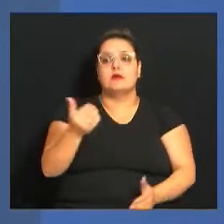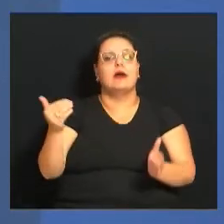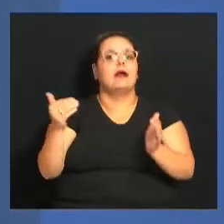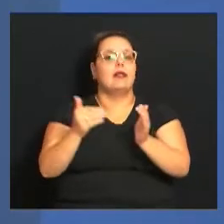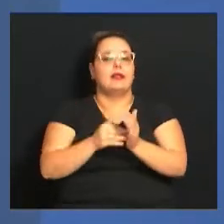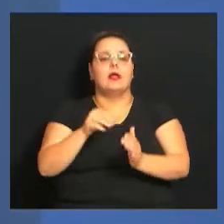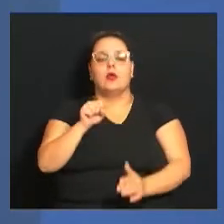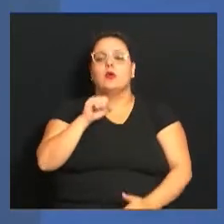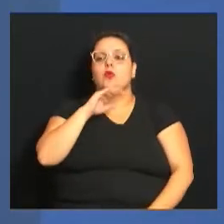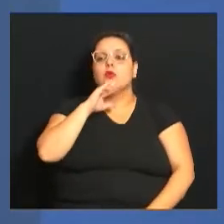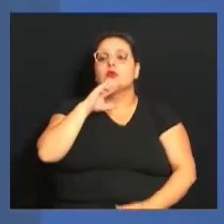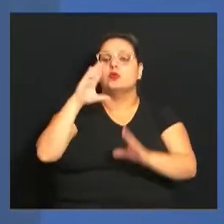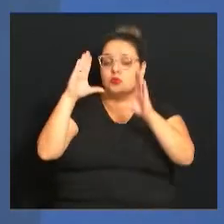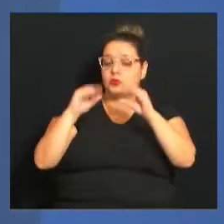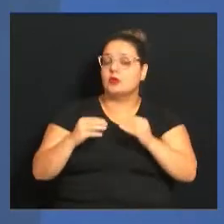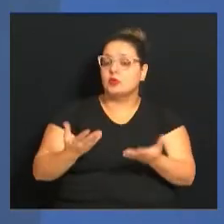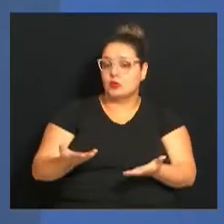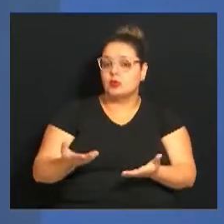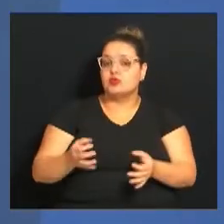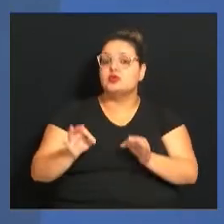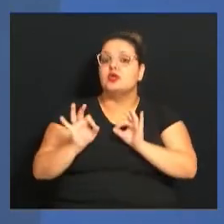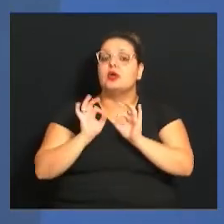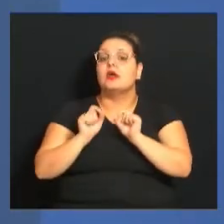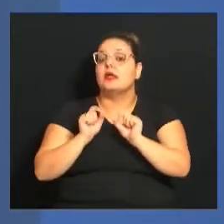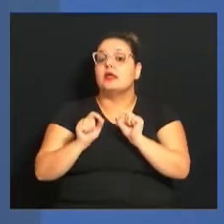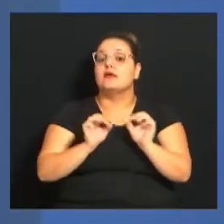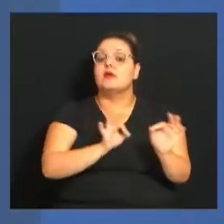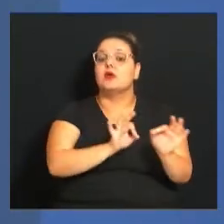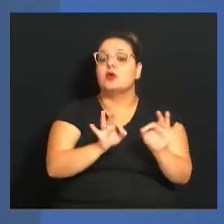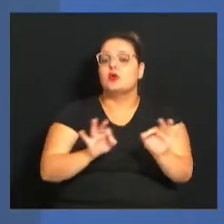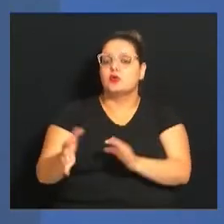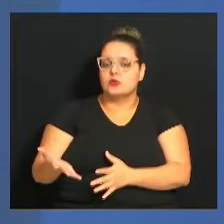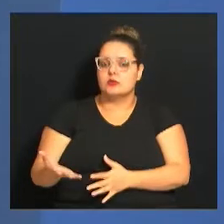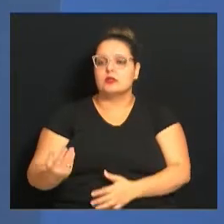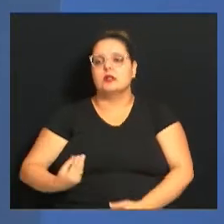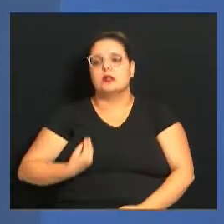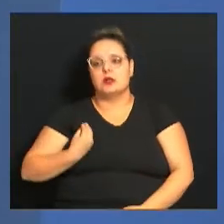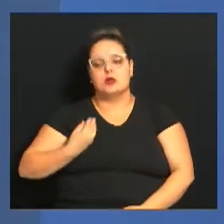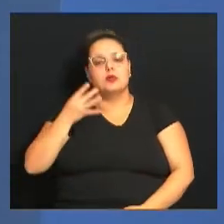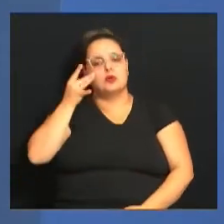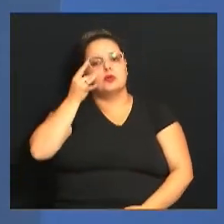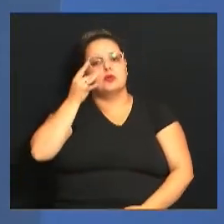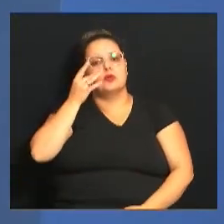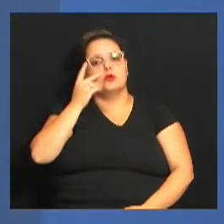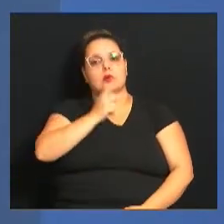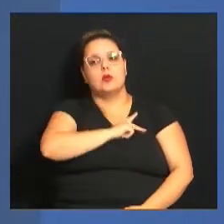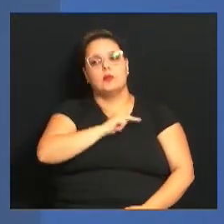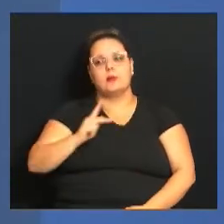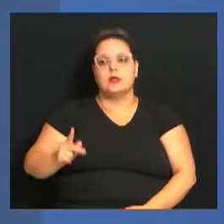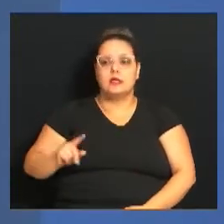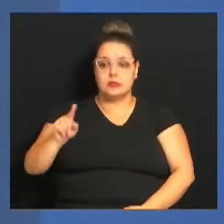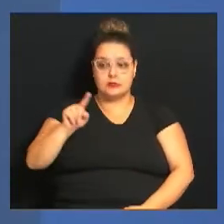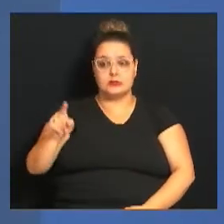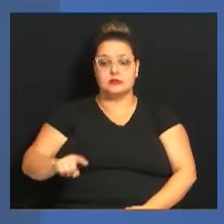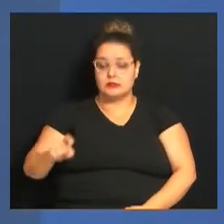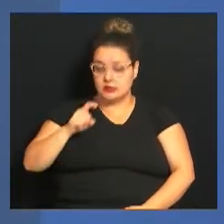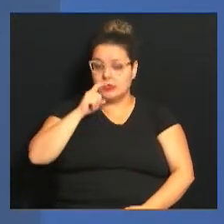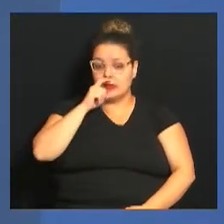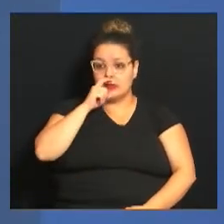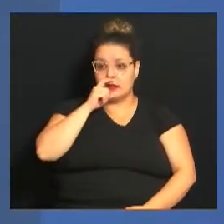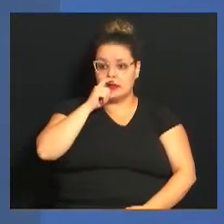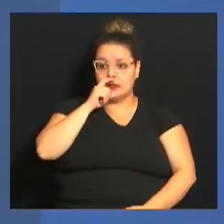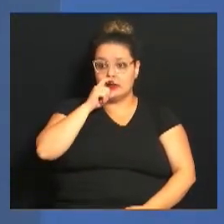Quem vai conduzir a audiência pública, que terá a presença do presidente da Câmara, o vereador Zé Carlos, é